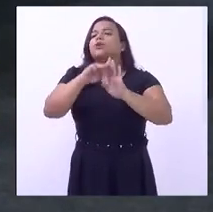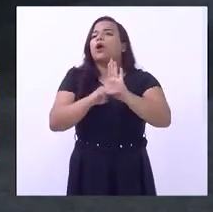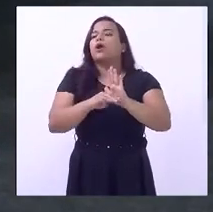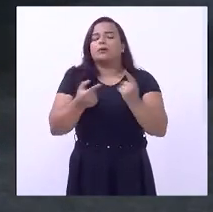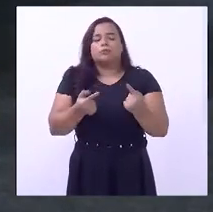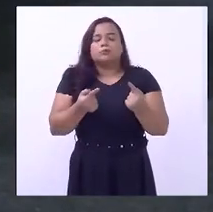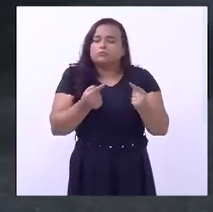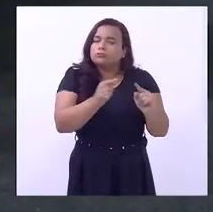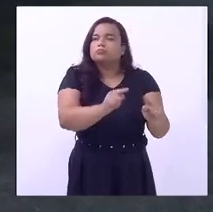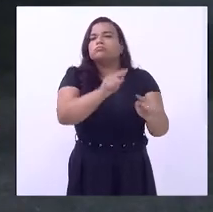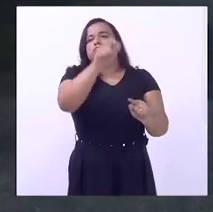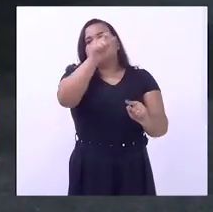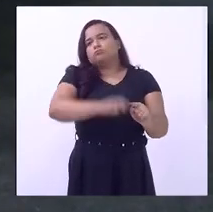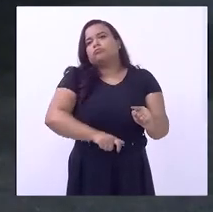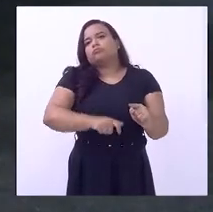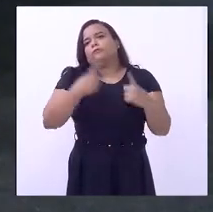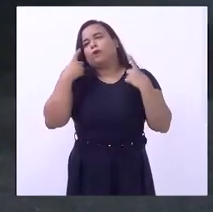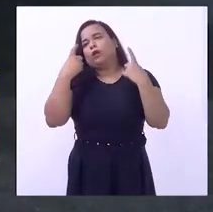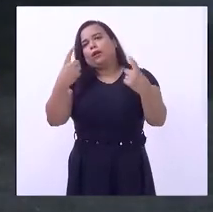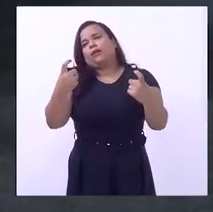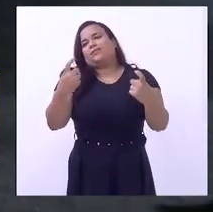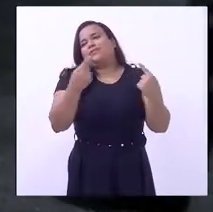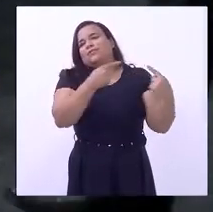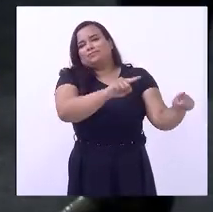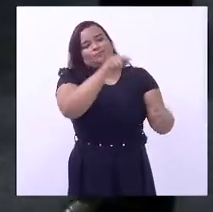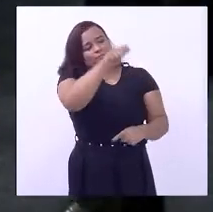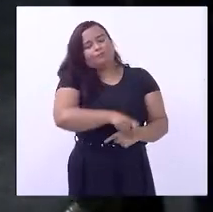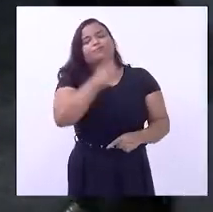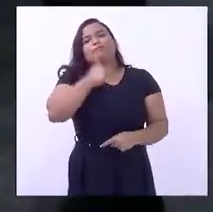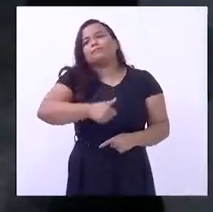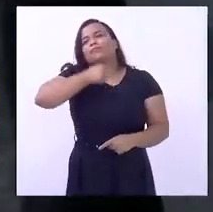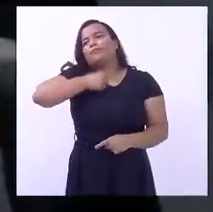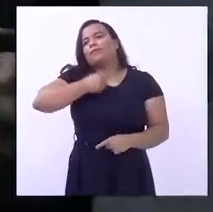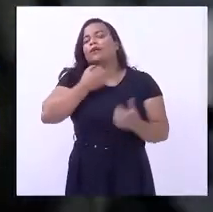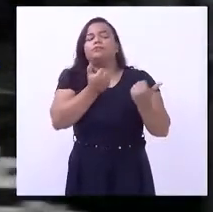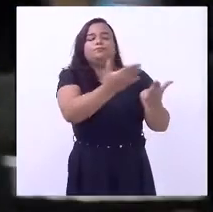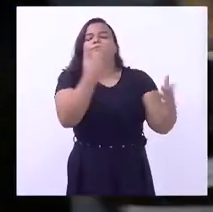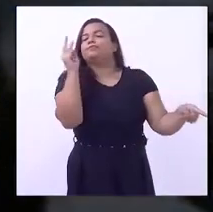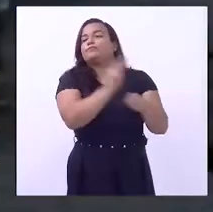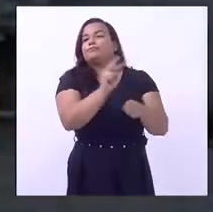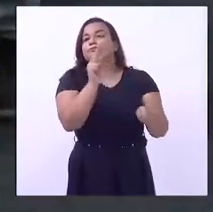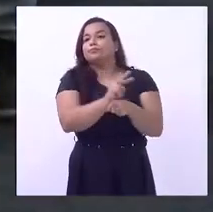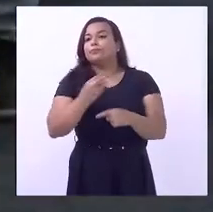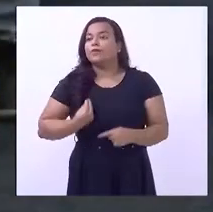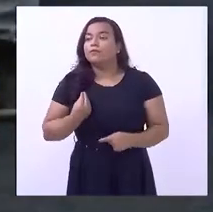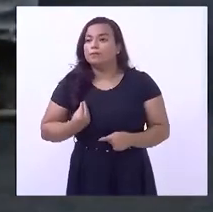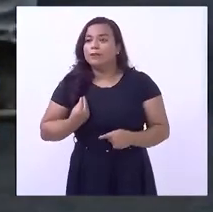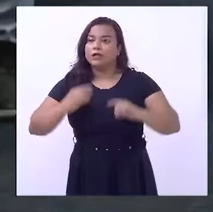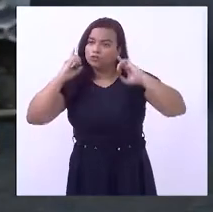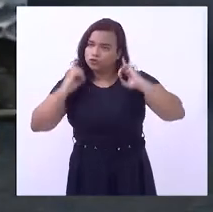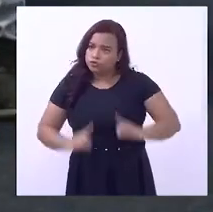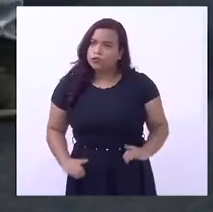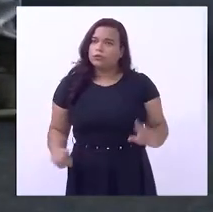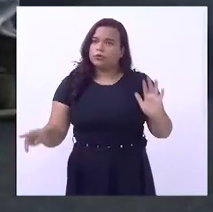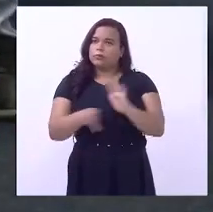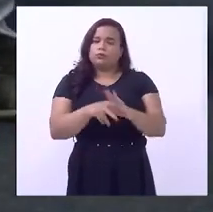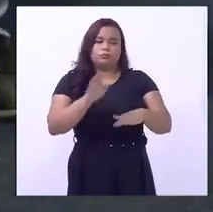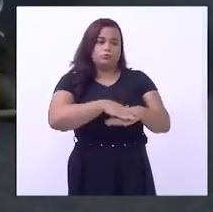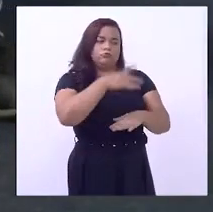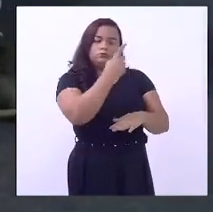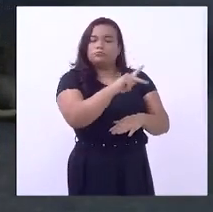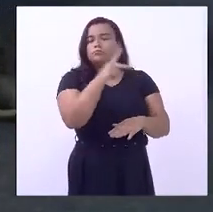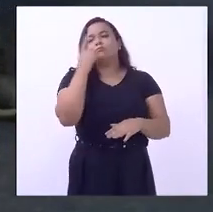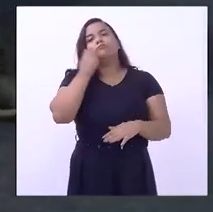específico às mulheres idosas, para que a gente possa dar uma proteção e uma vida mais digna a essas mulheres